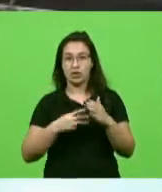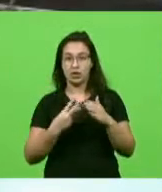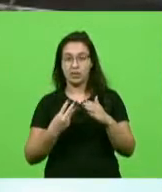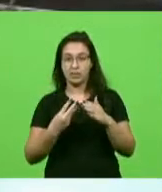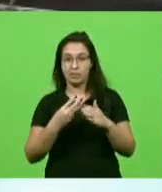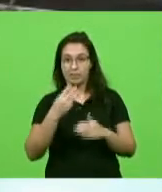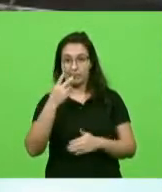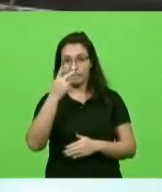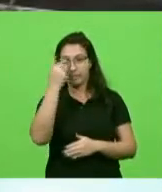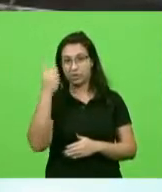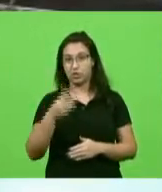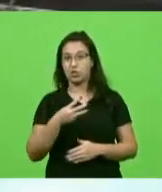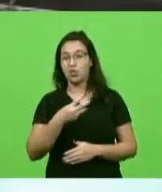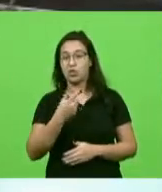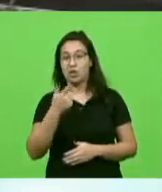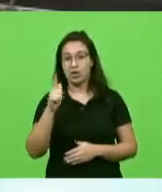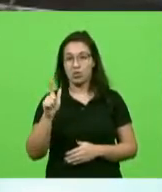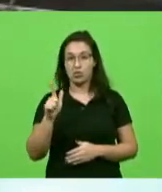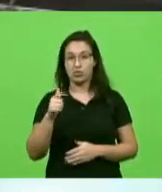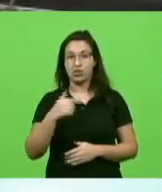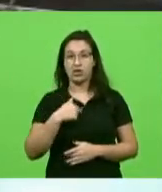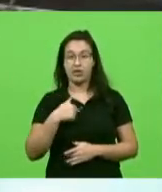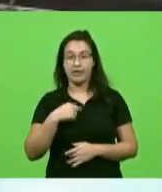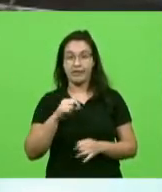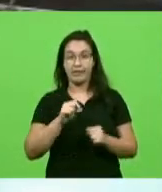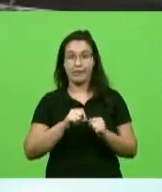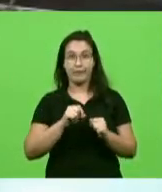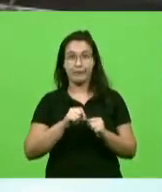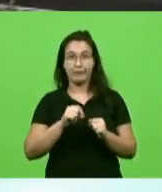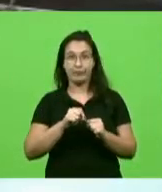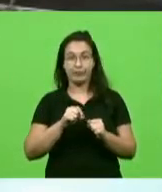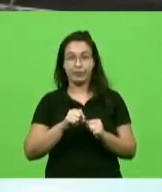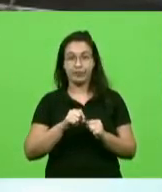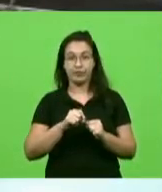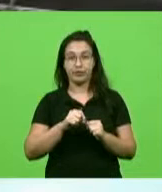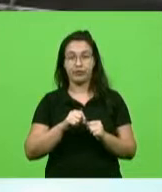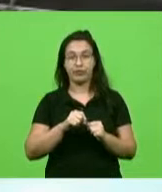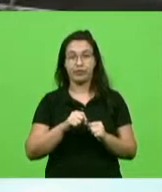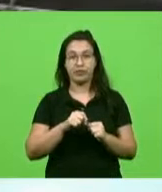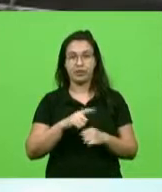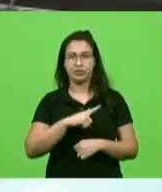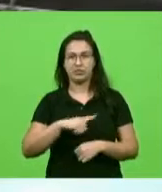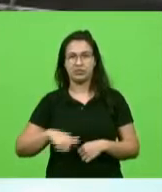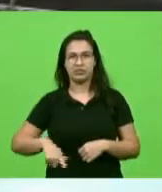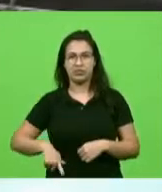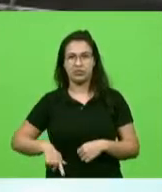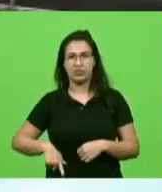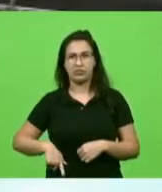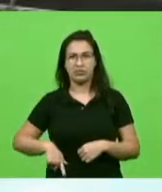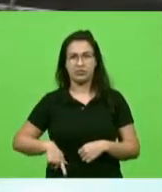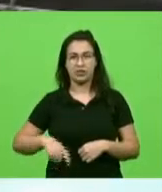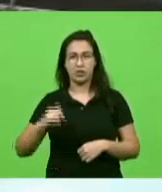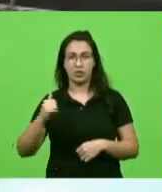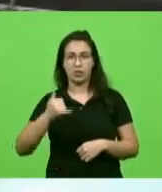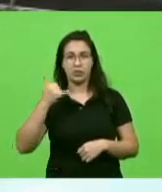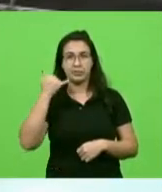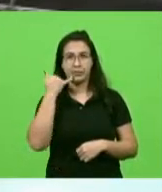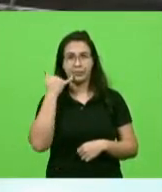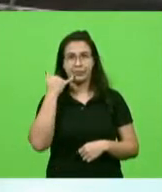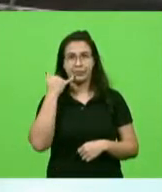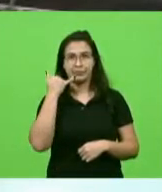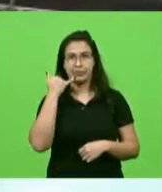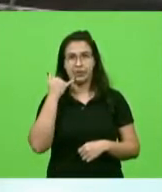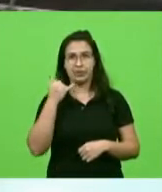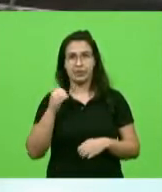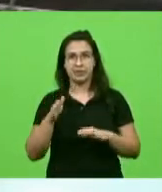abre aspas, eu faço com o governador, me ligando,